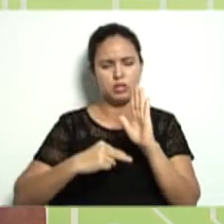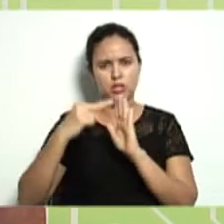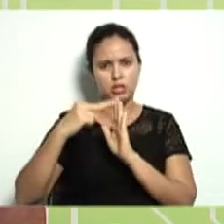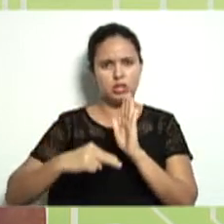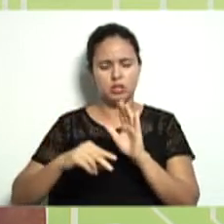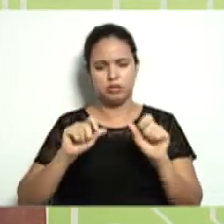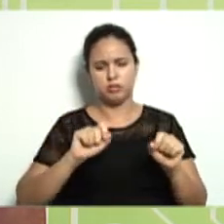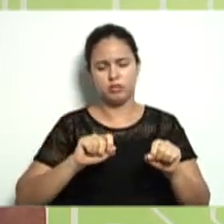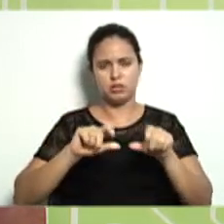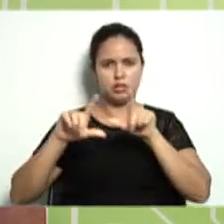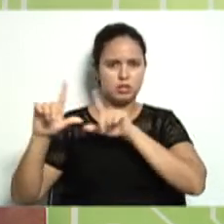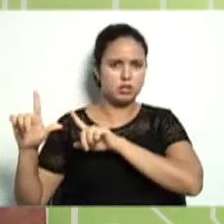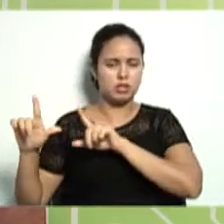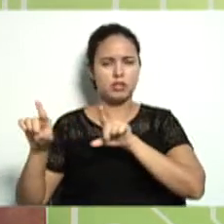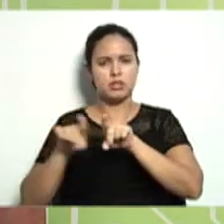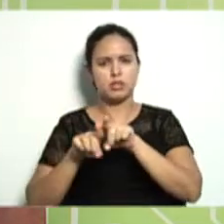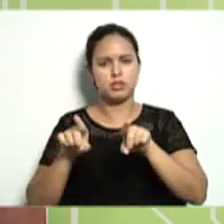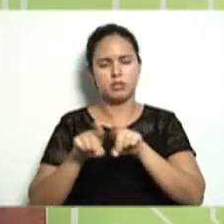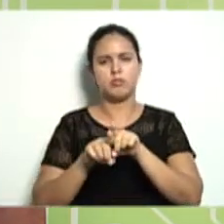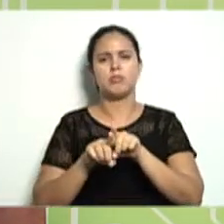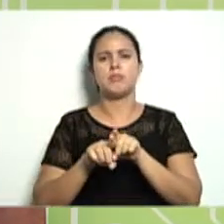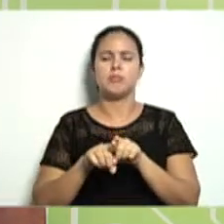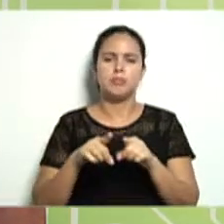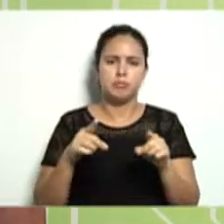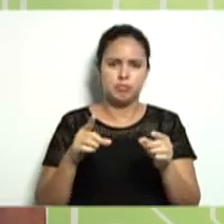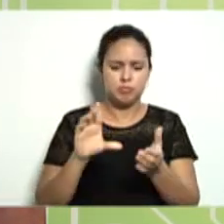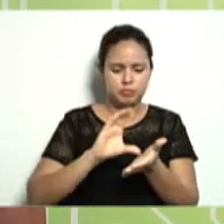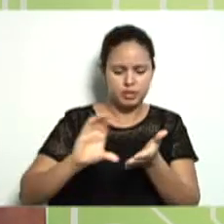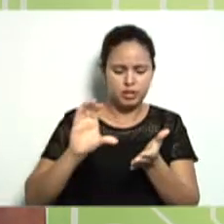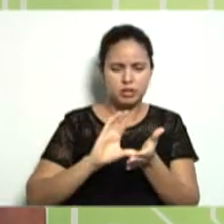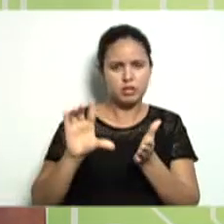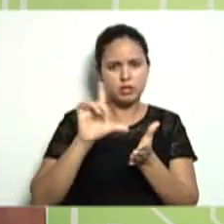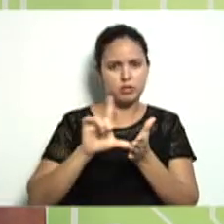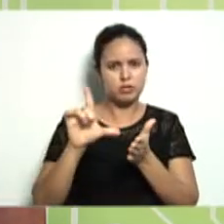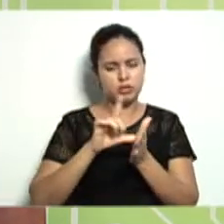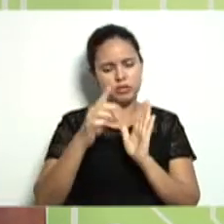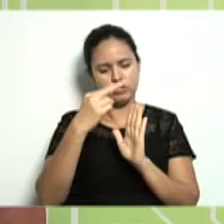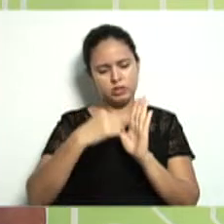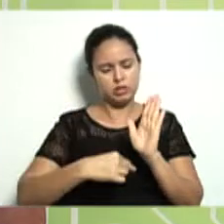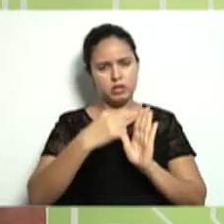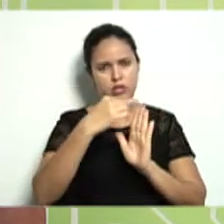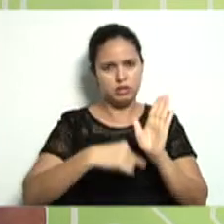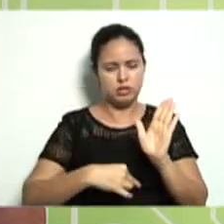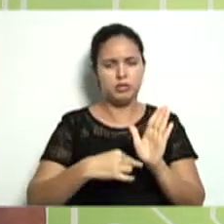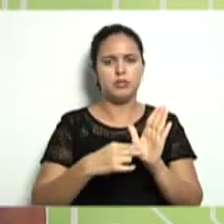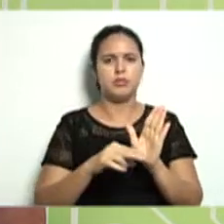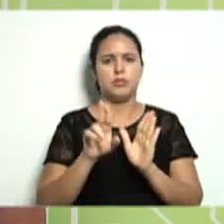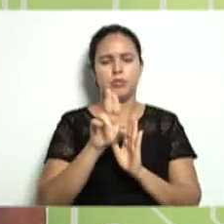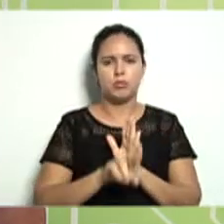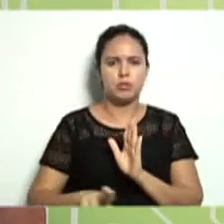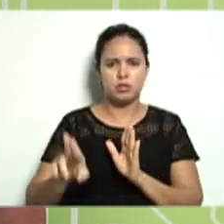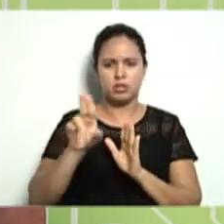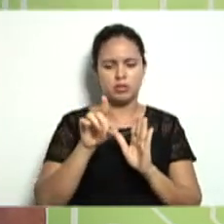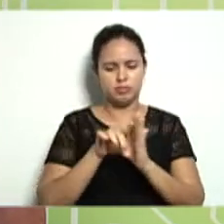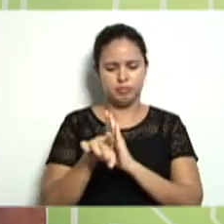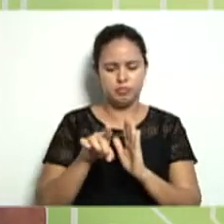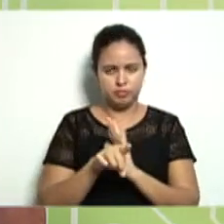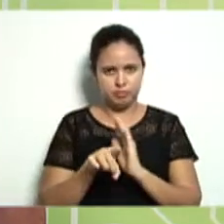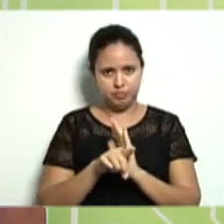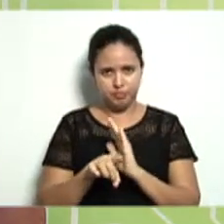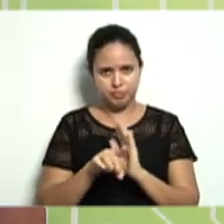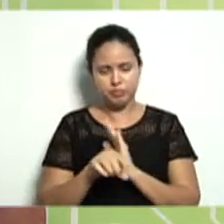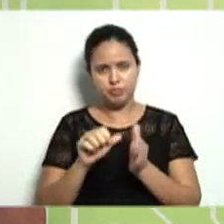dos slides, do material da disciplina, de todo o material que a gente utilizou. Utilizem o questionário, que é